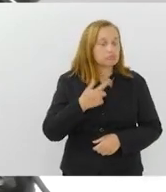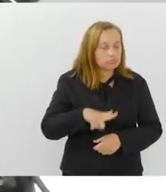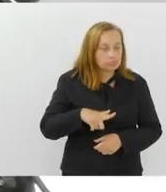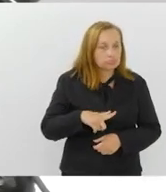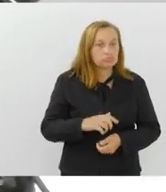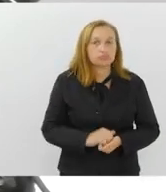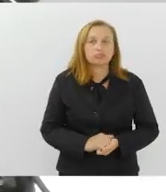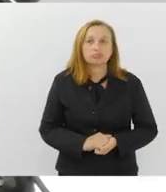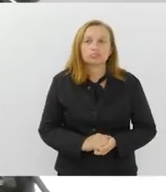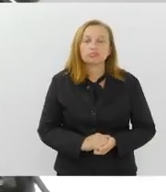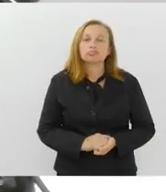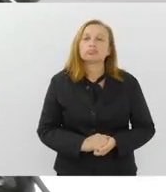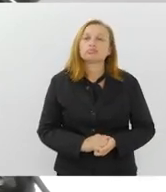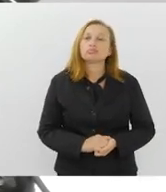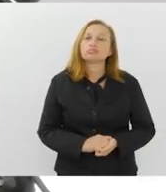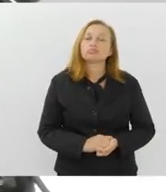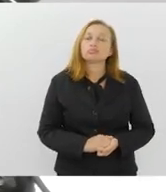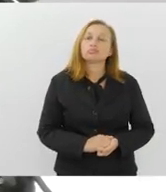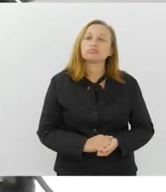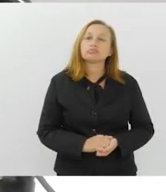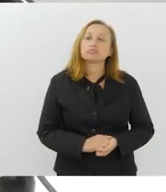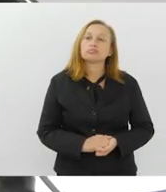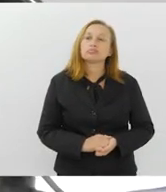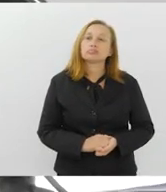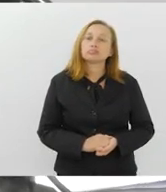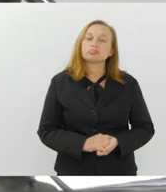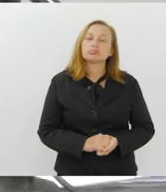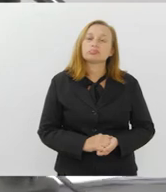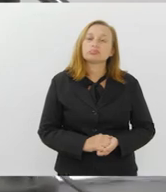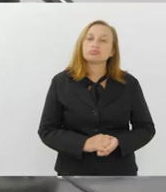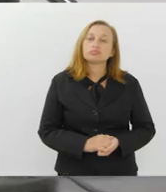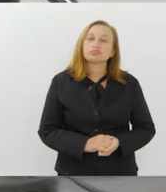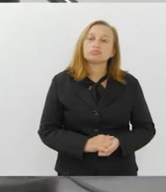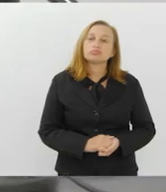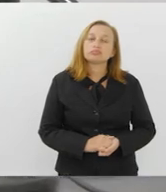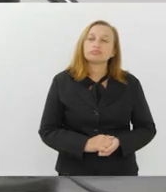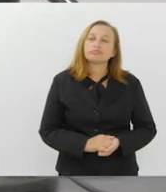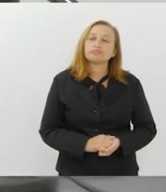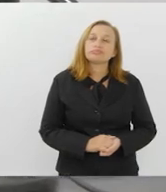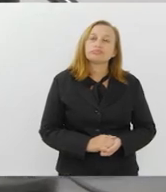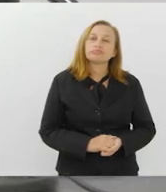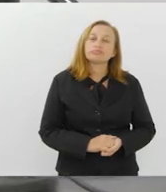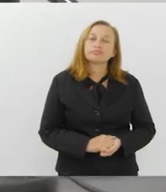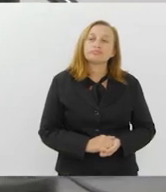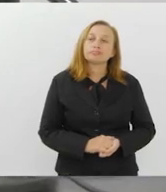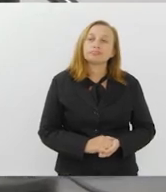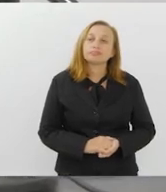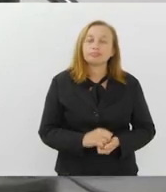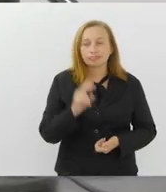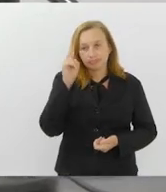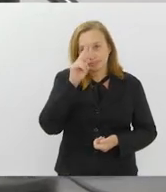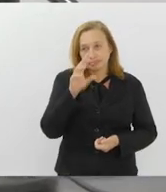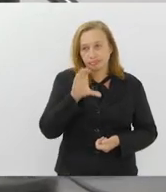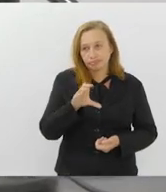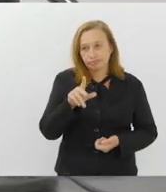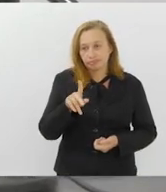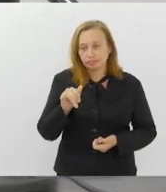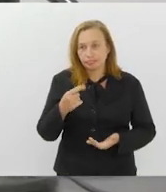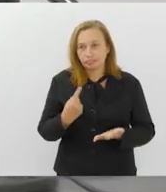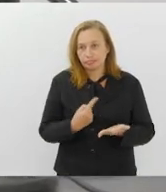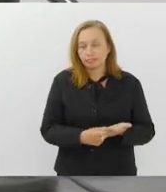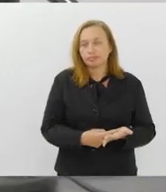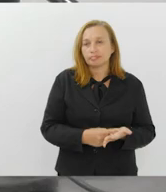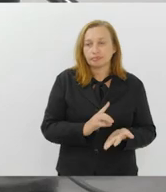né, da boca aqui de vocês, né, essa resposta. Lembrando que aqui é a CPI, a gente tem um compromisso com a